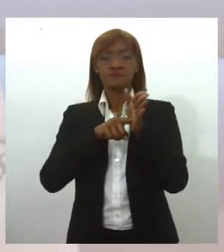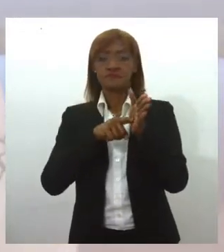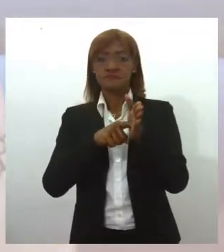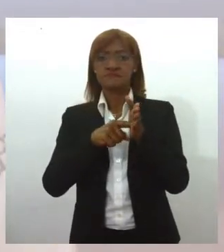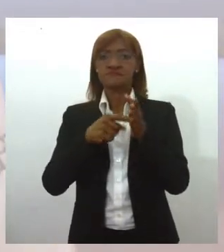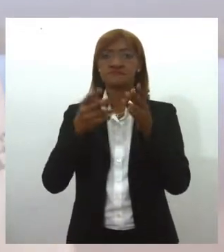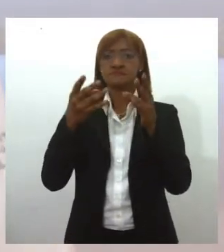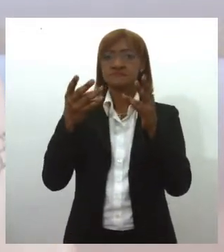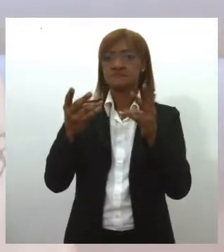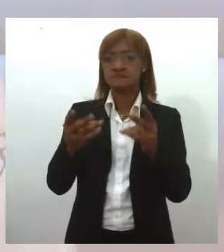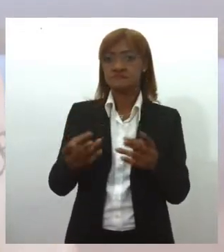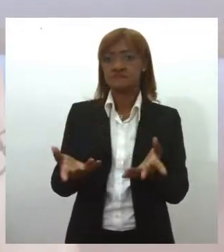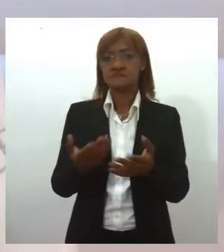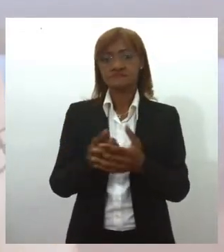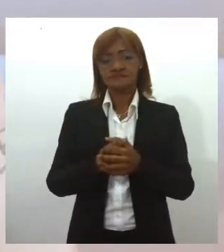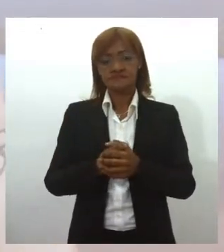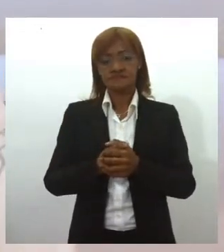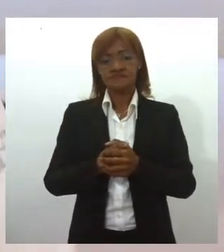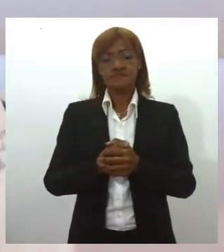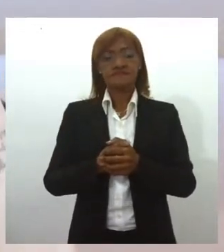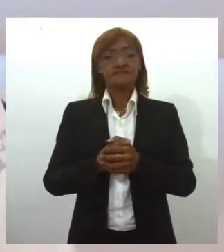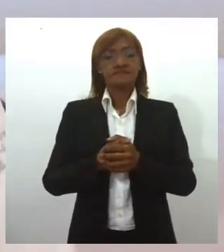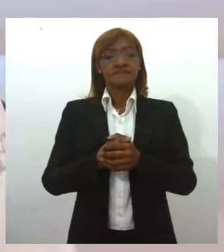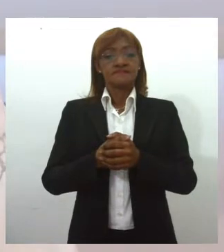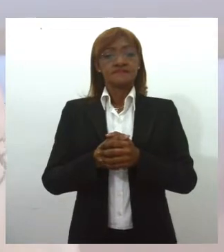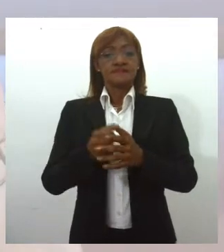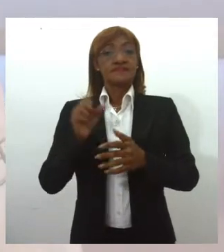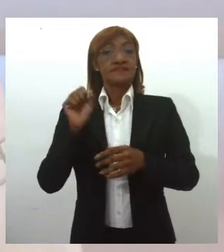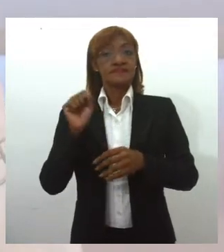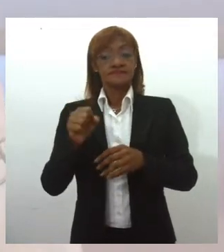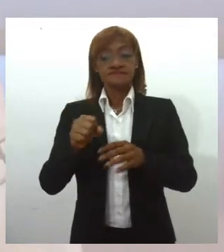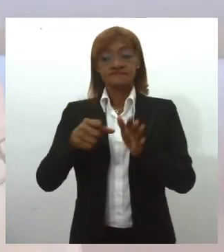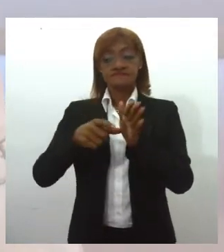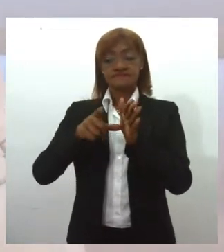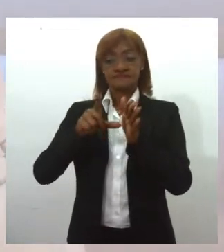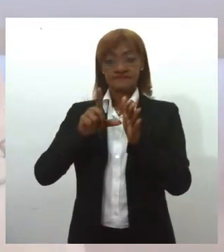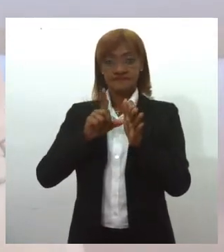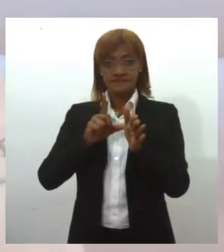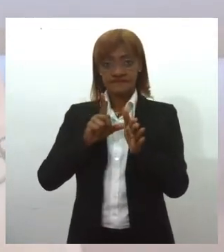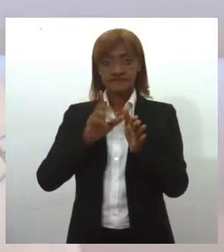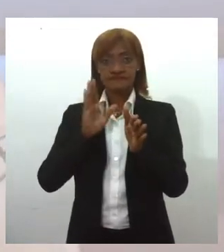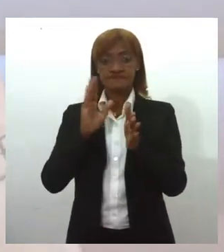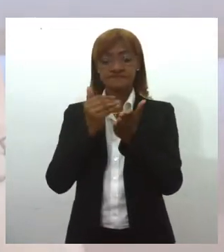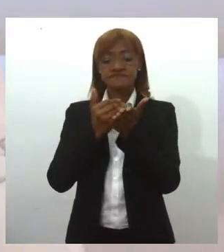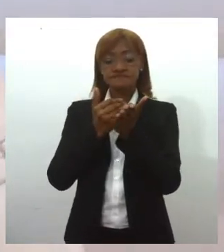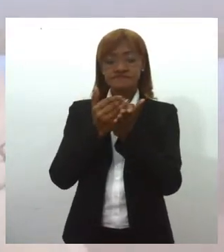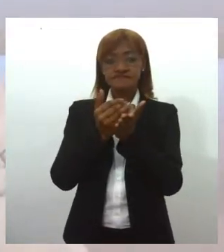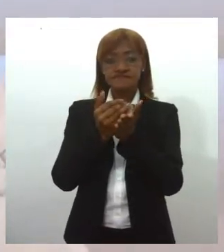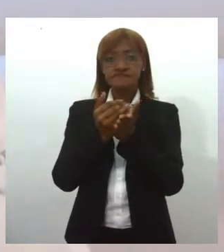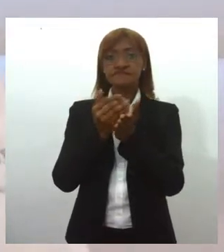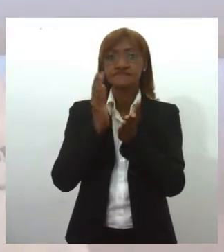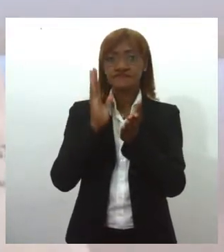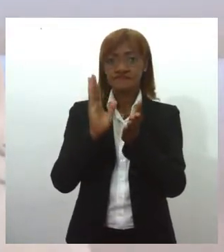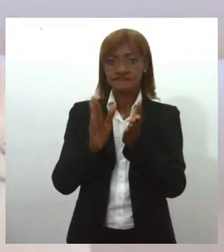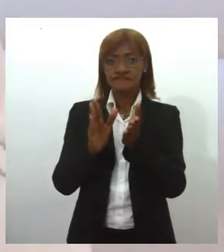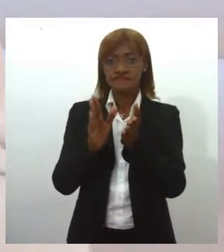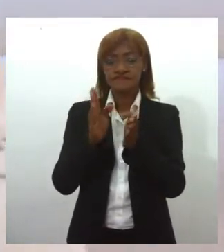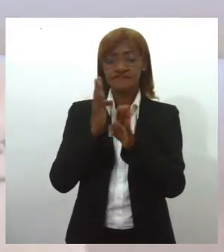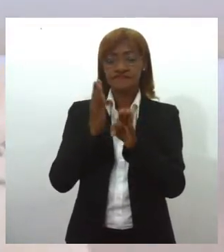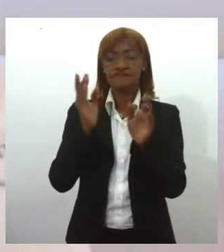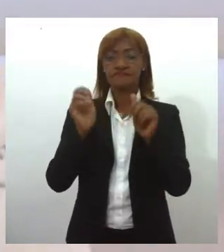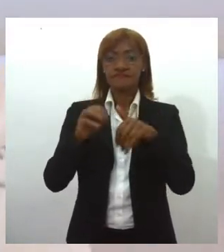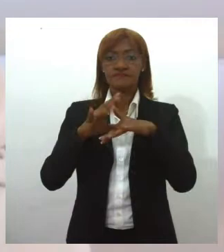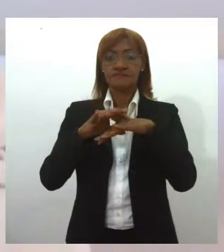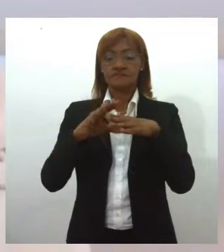isso um pouco mais para frente. E sendo diagnosticado numa fase precoce, de fato, os índices de cura podem chegar